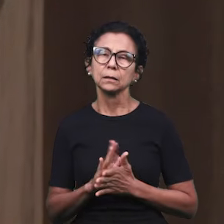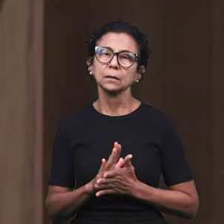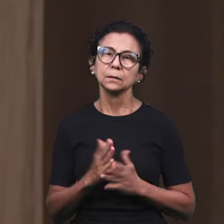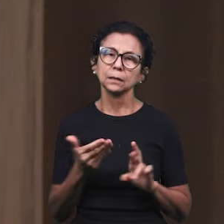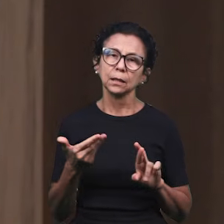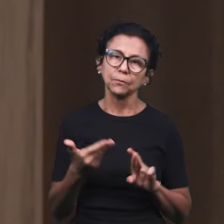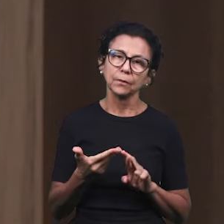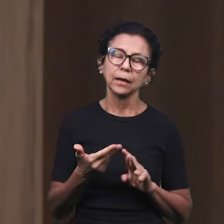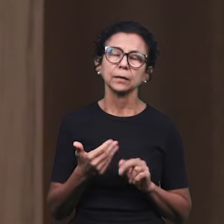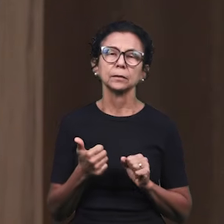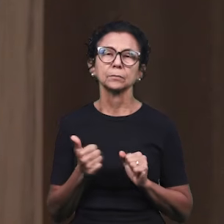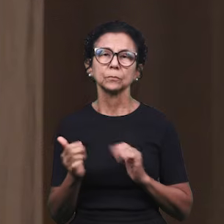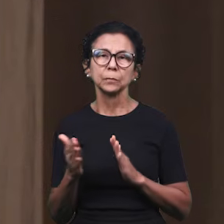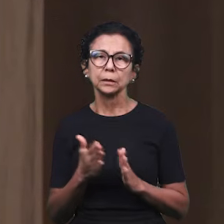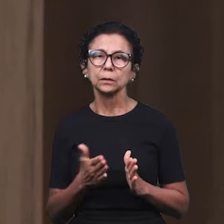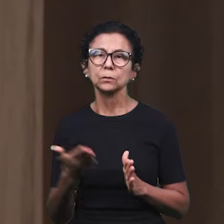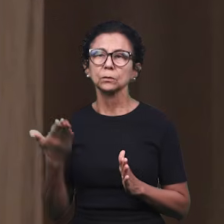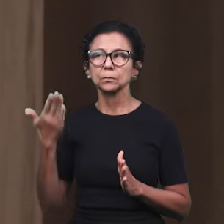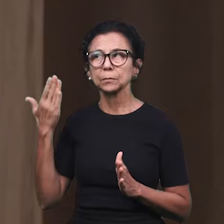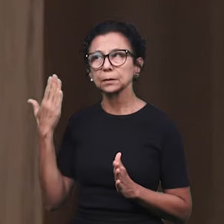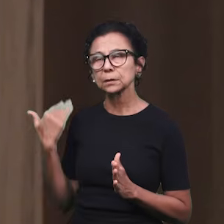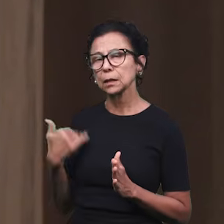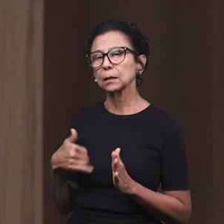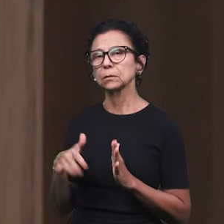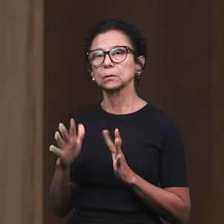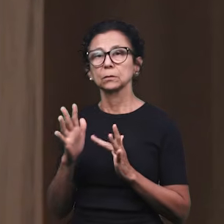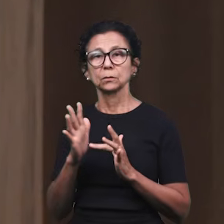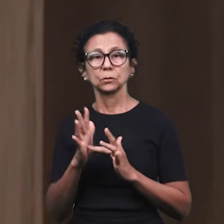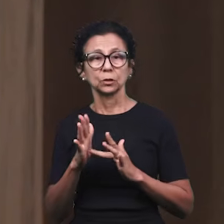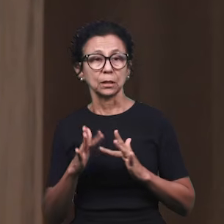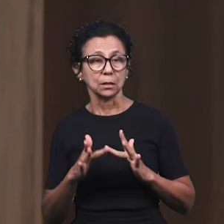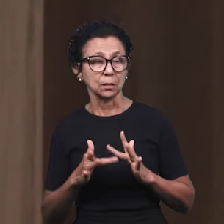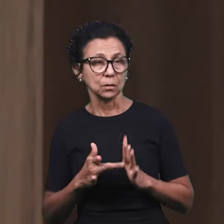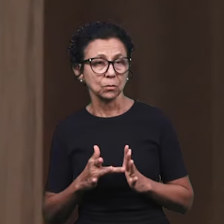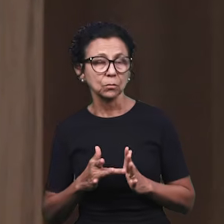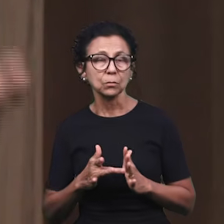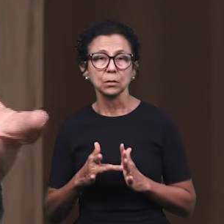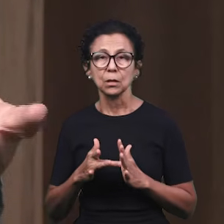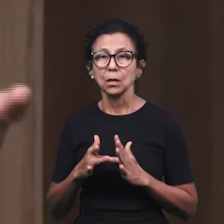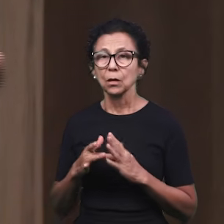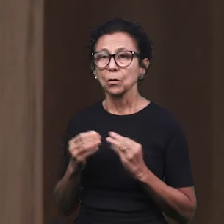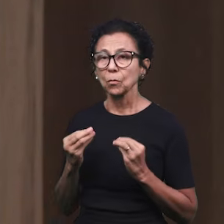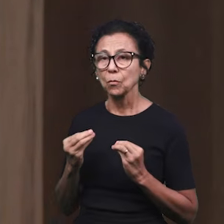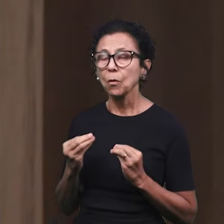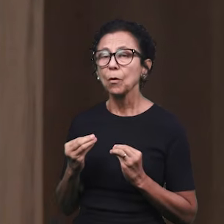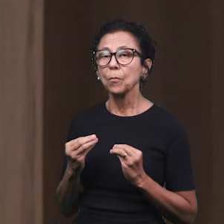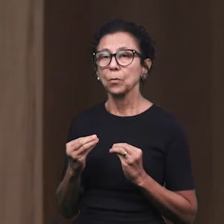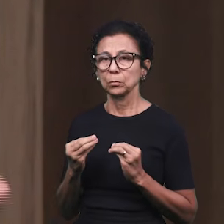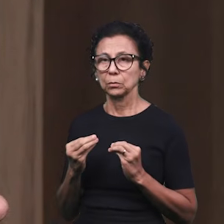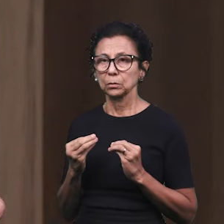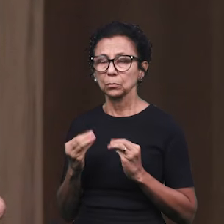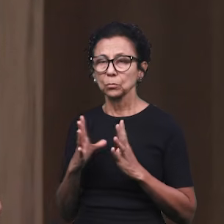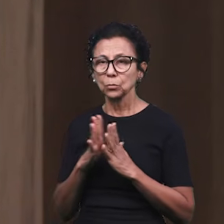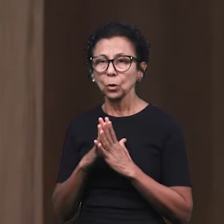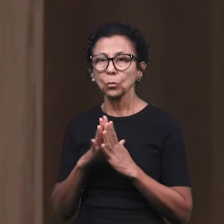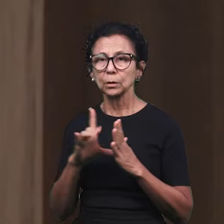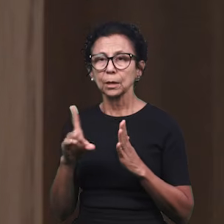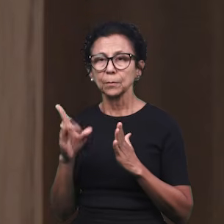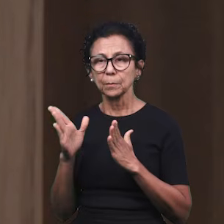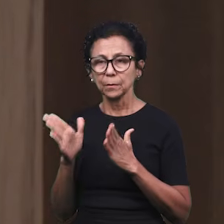fidedigno é o registro da palavra de Deus para nós. Podemos lê-la com toda